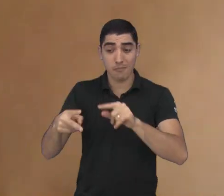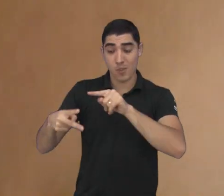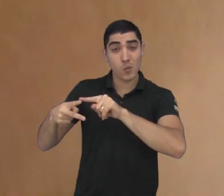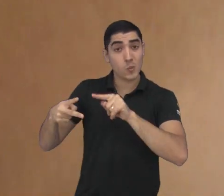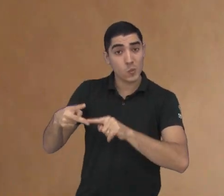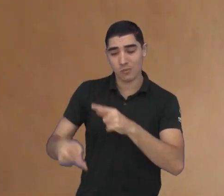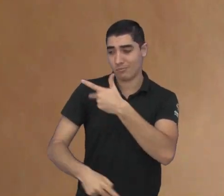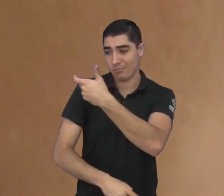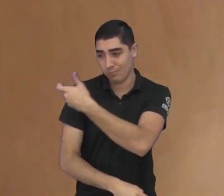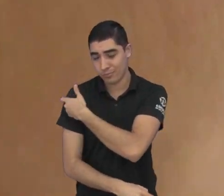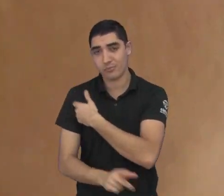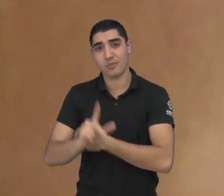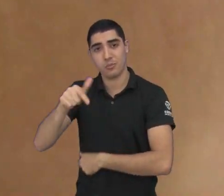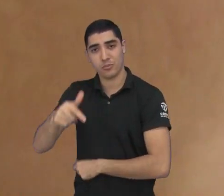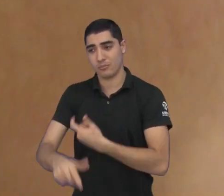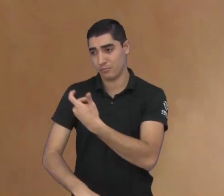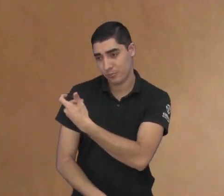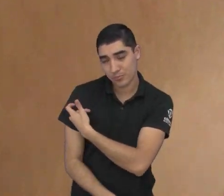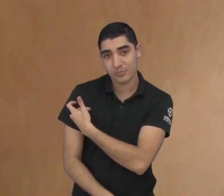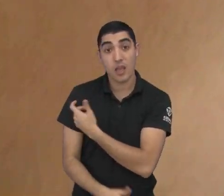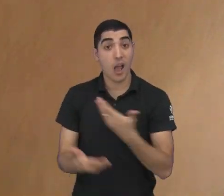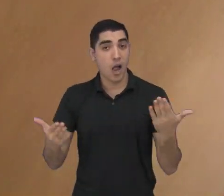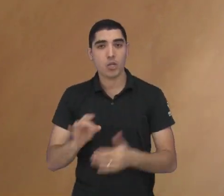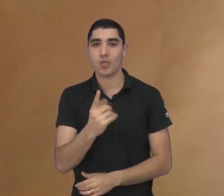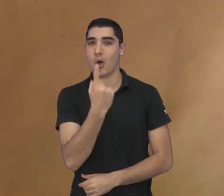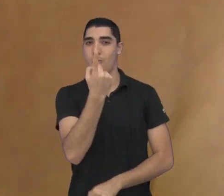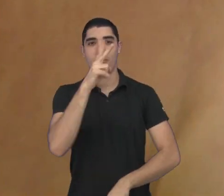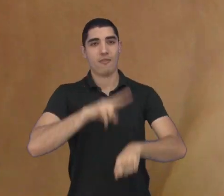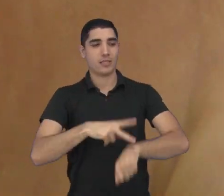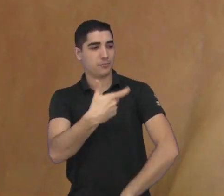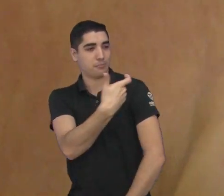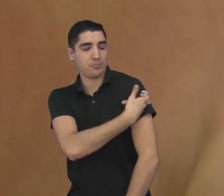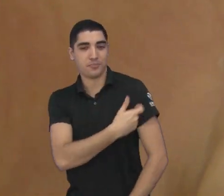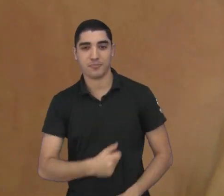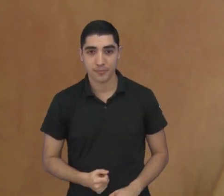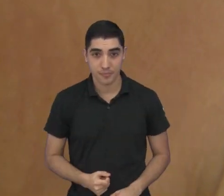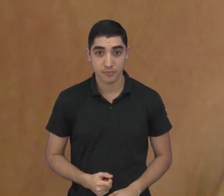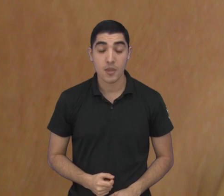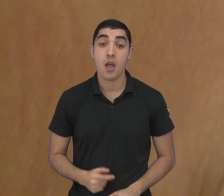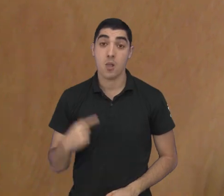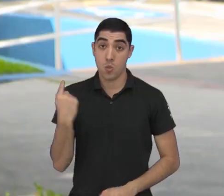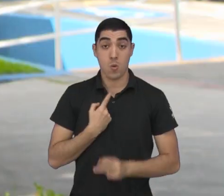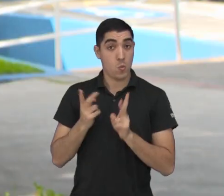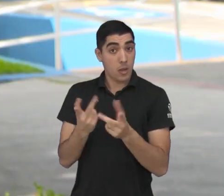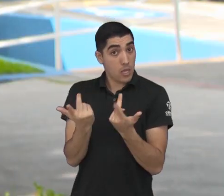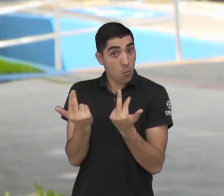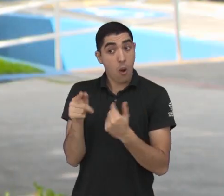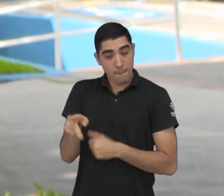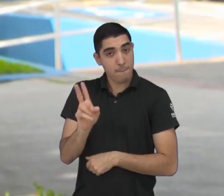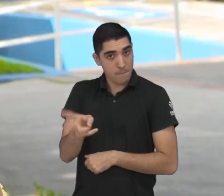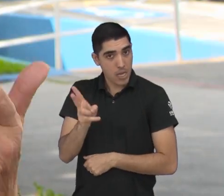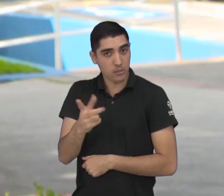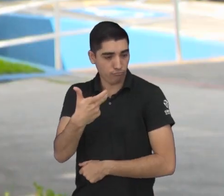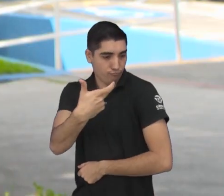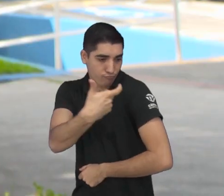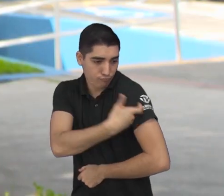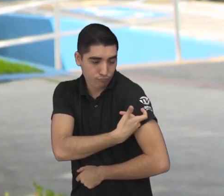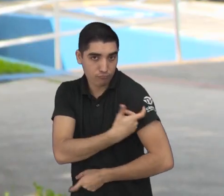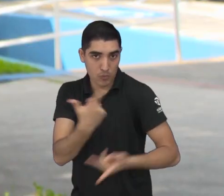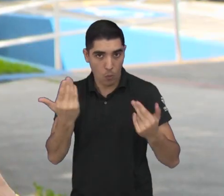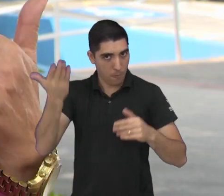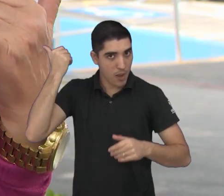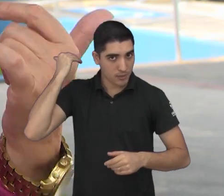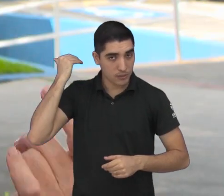proteção, que antes era aplicada em 2 etapas, agora será feita em dose única. A gente está usando a mesma